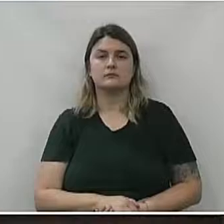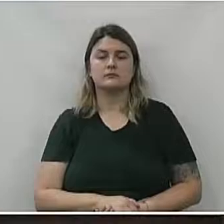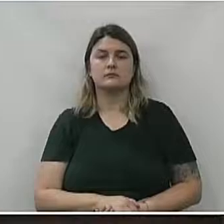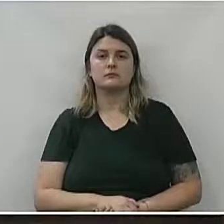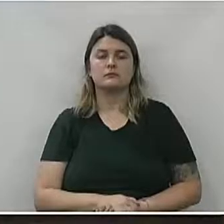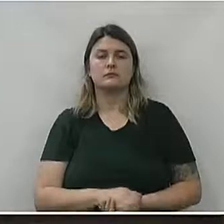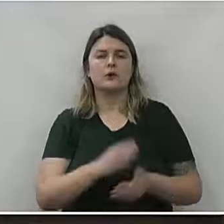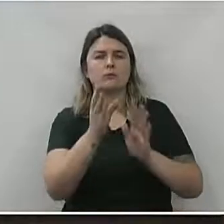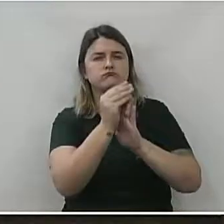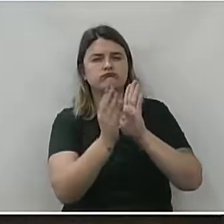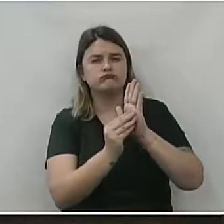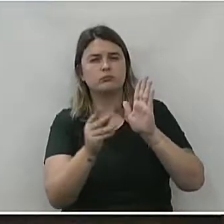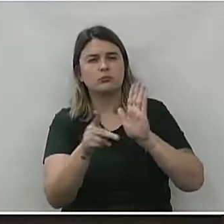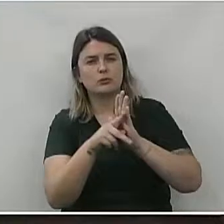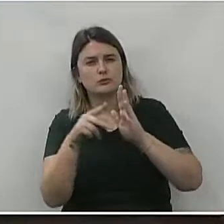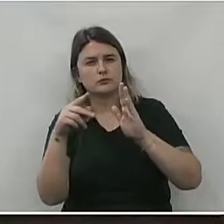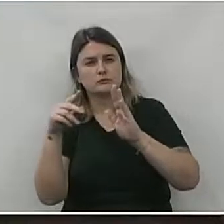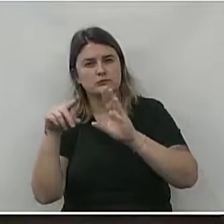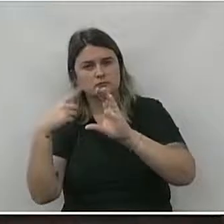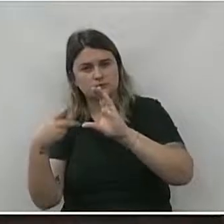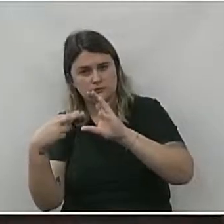Matéria do Legislativo.